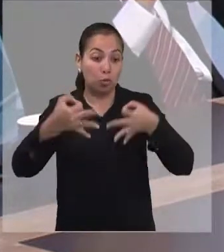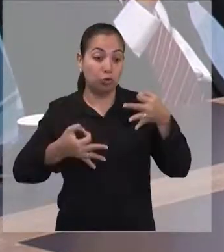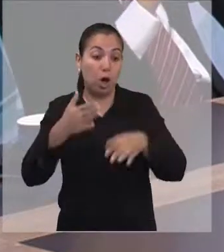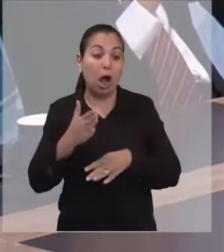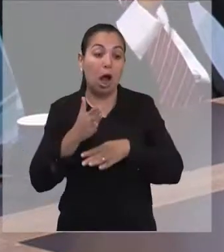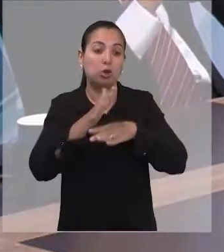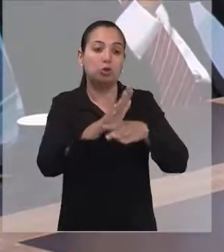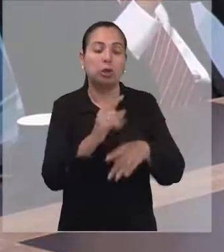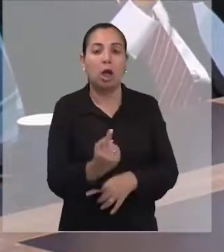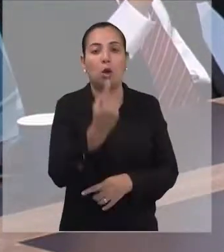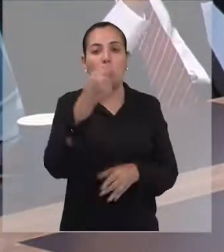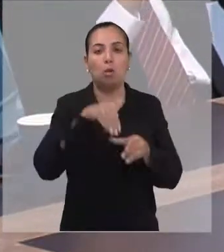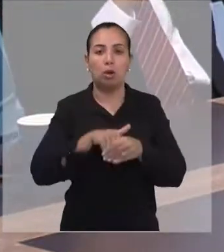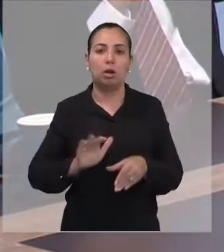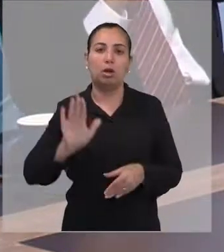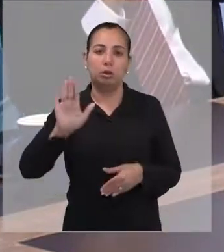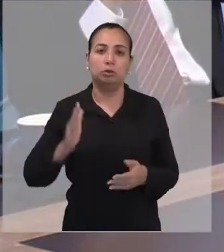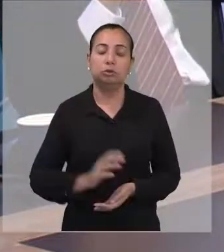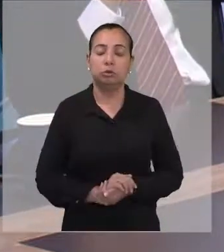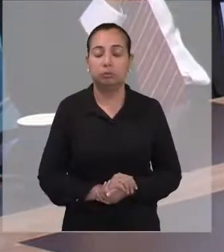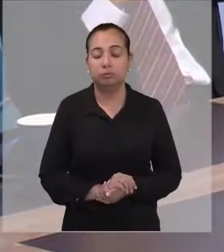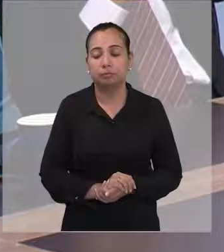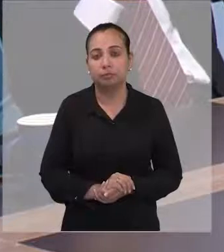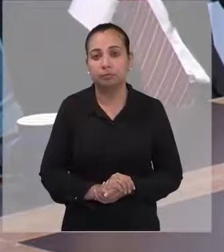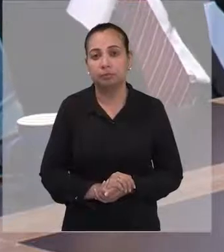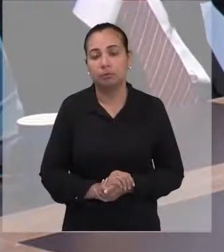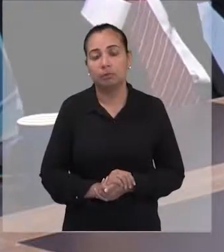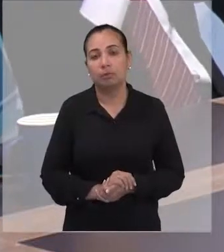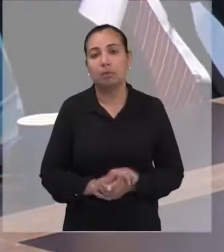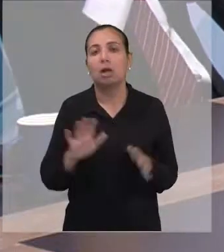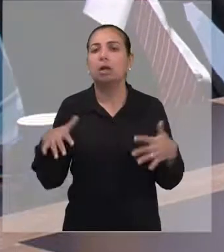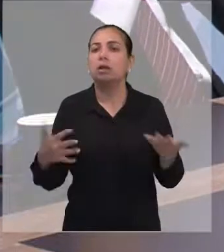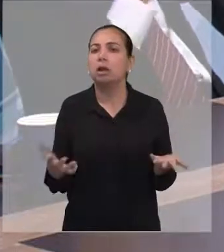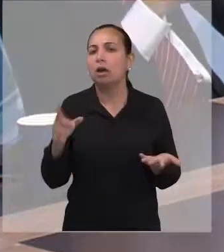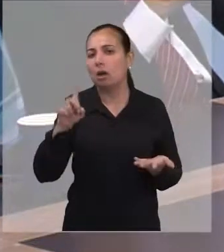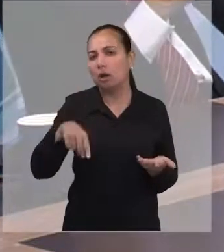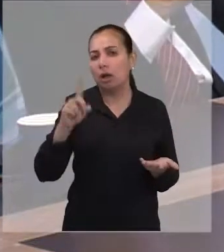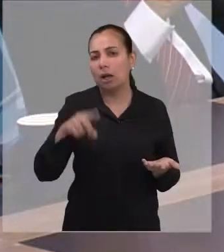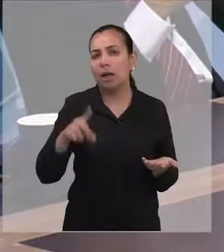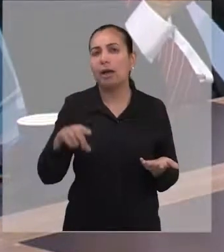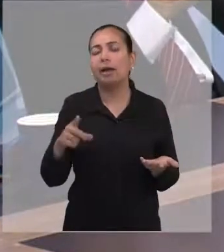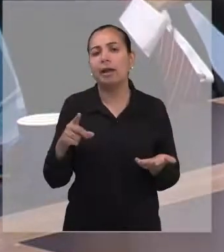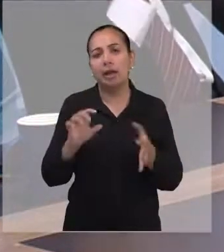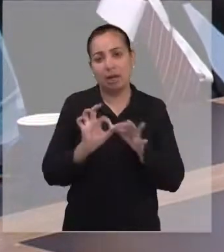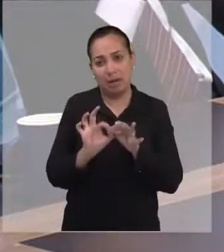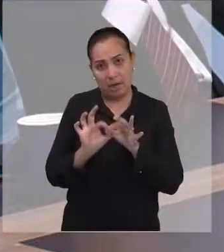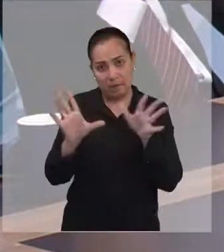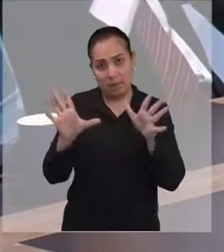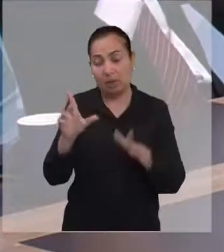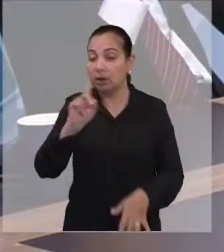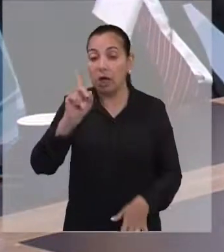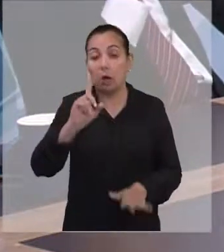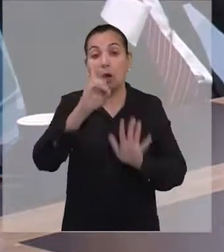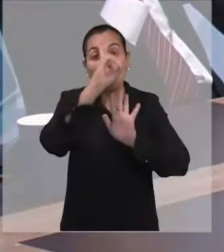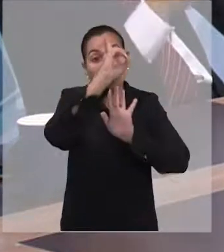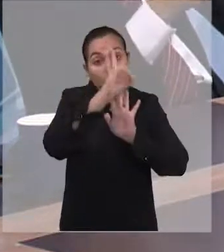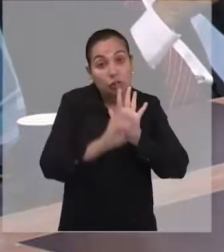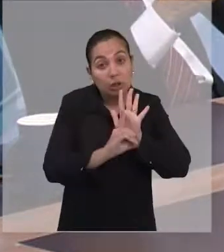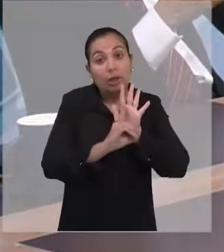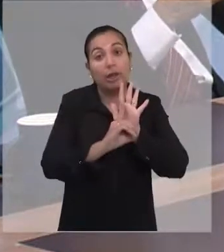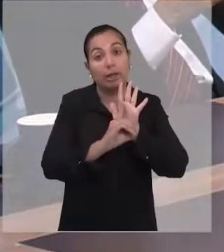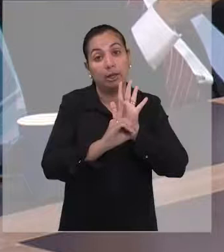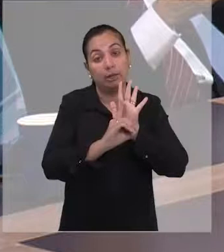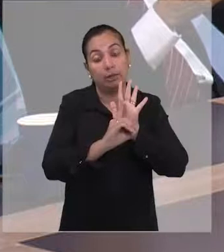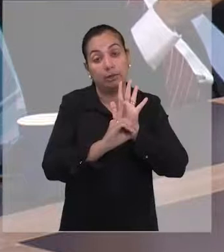No regime democrático, o bem maior a ser O bem maior é a liberdade de informação. Não é a liberdade de informação. É o direito à informação que o eleitor tem.